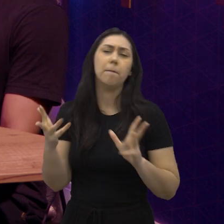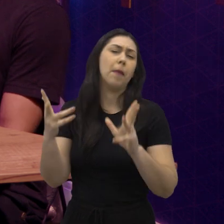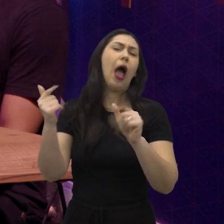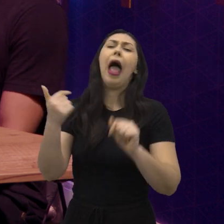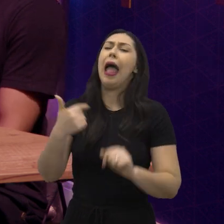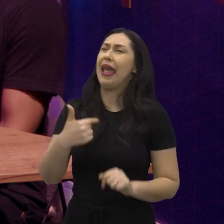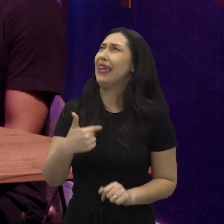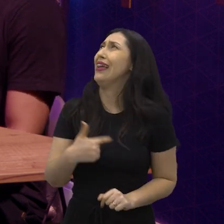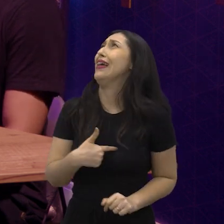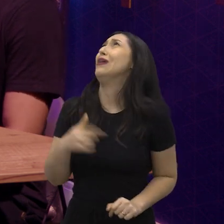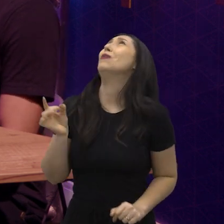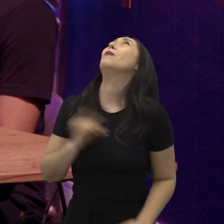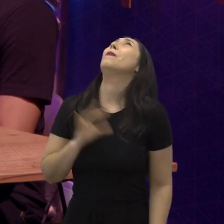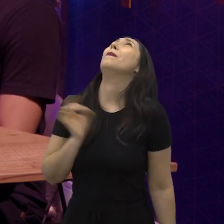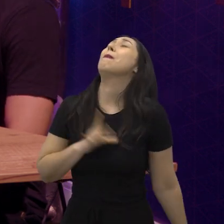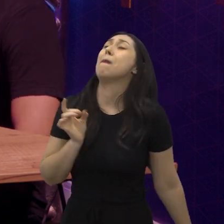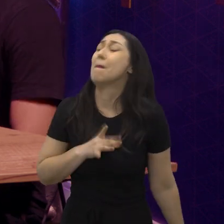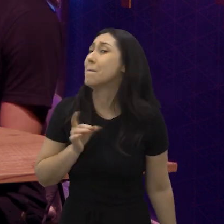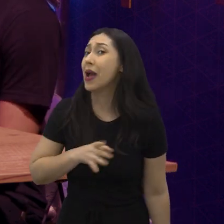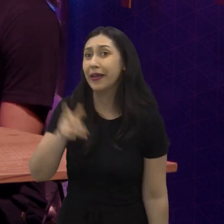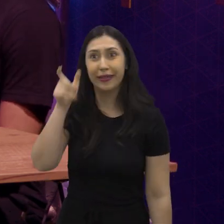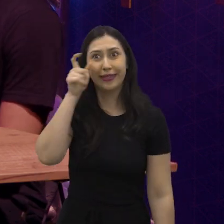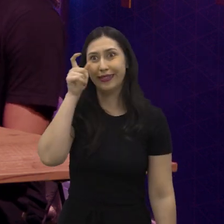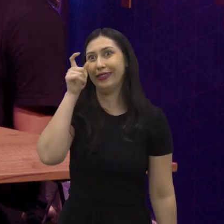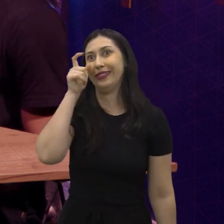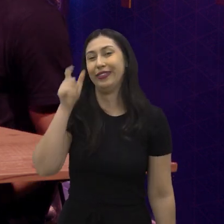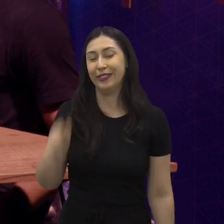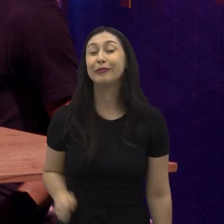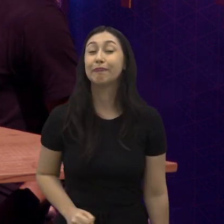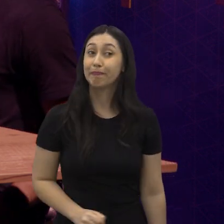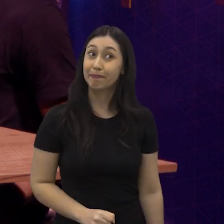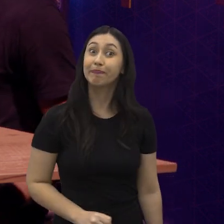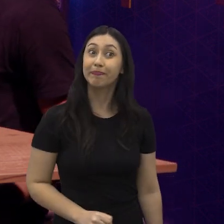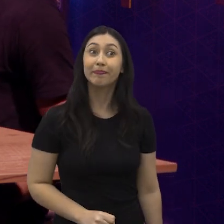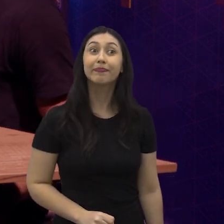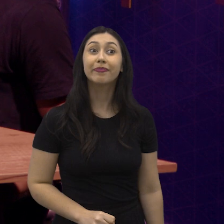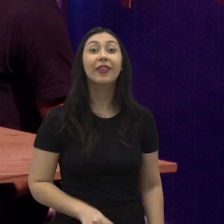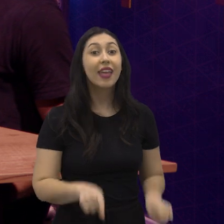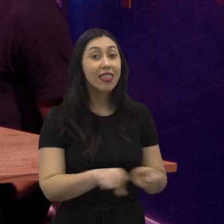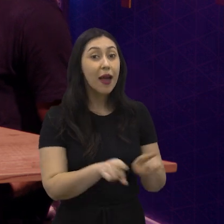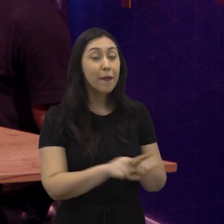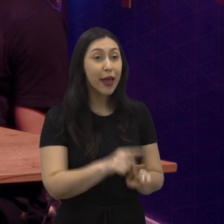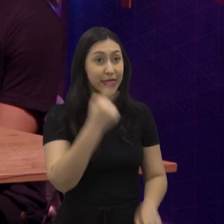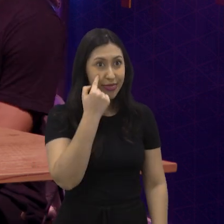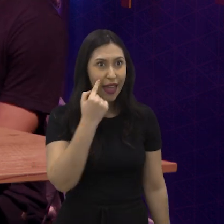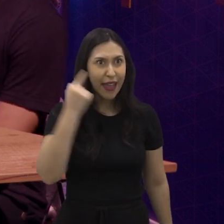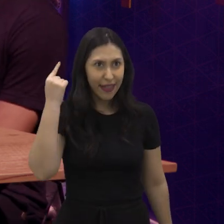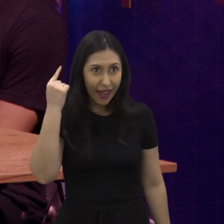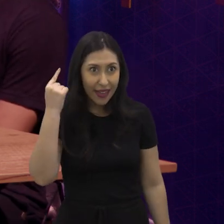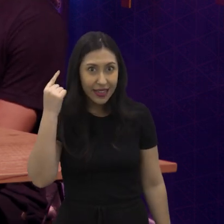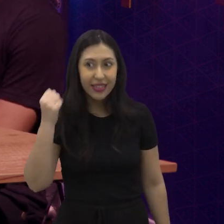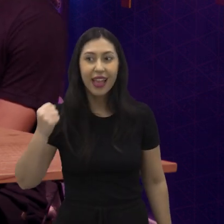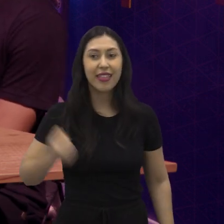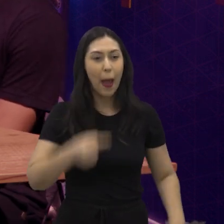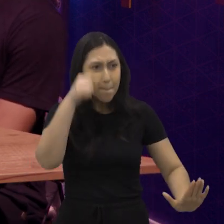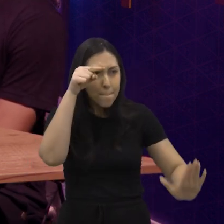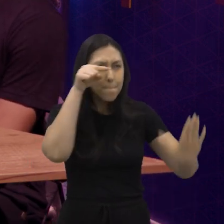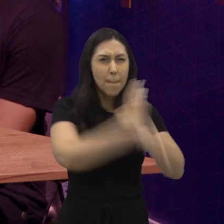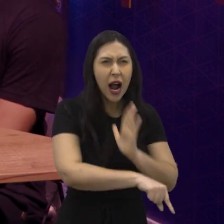Eu tenho um cagaço de assistir Atividade Paranormal. Pois é. A gente vai ter o slasher também, que daí é